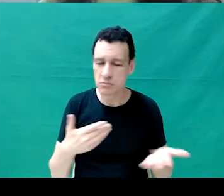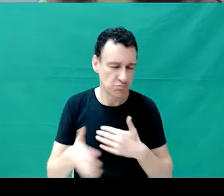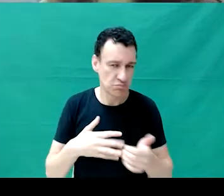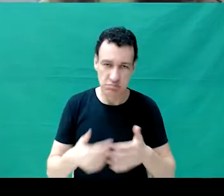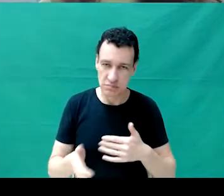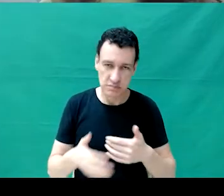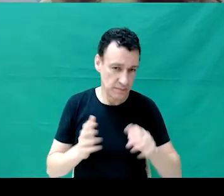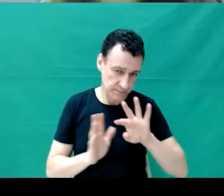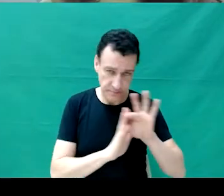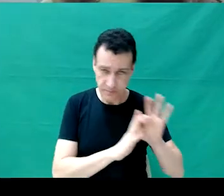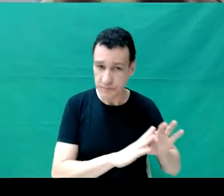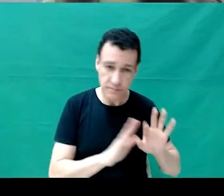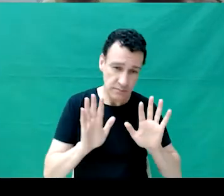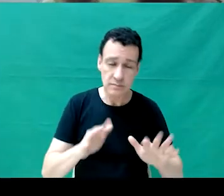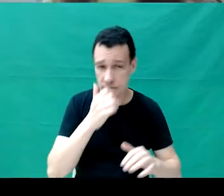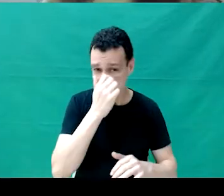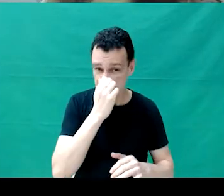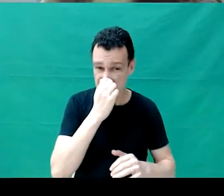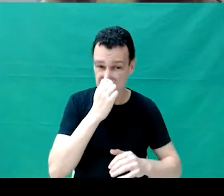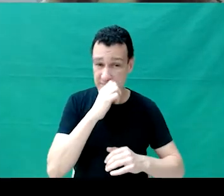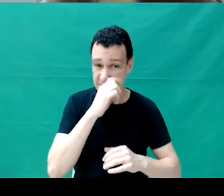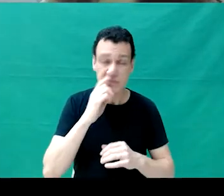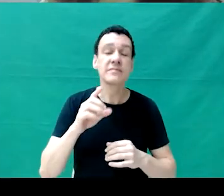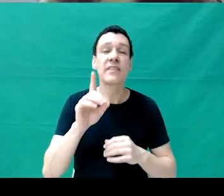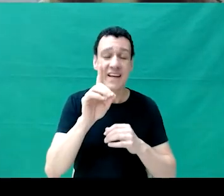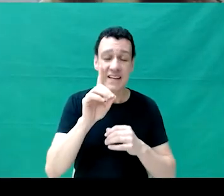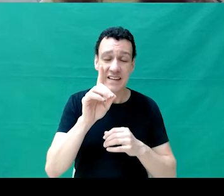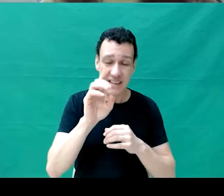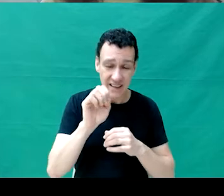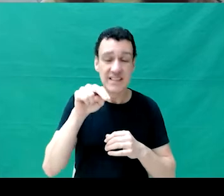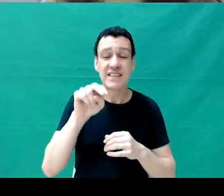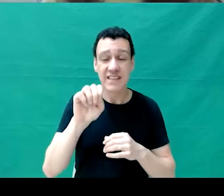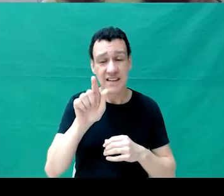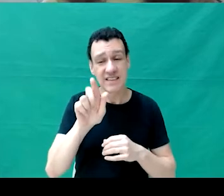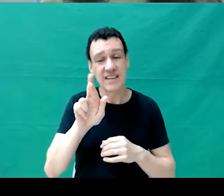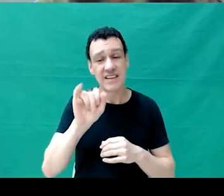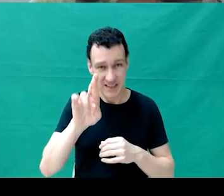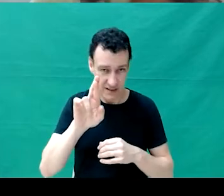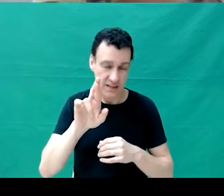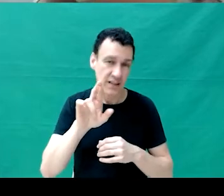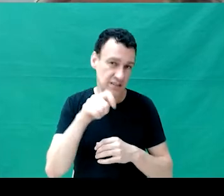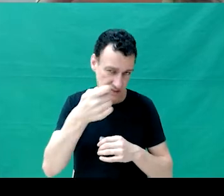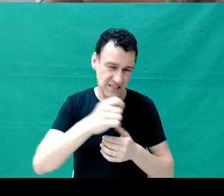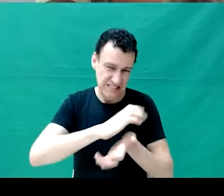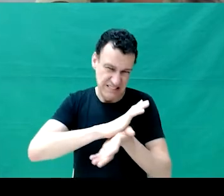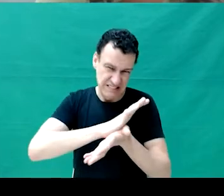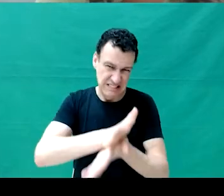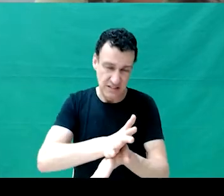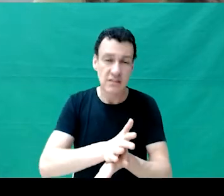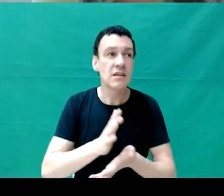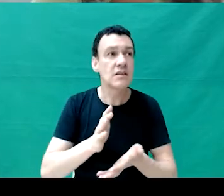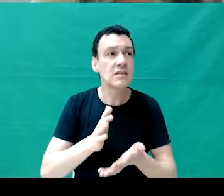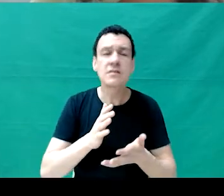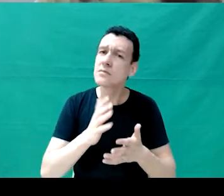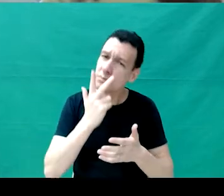Denegrir, nada mais é do que fazer ficar mais negro. Então, eu acho que não precisa nem de